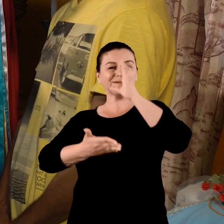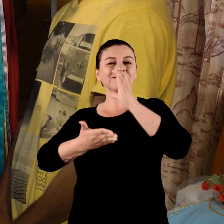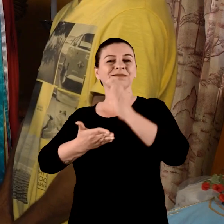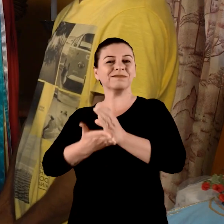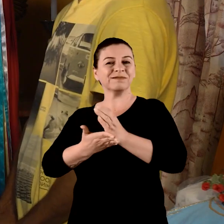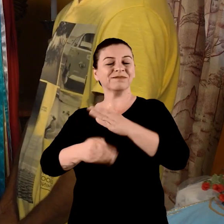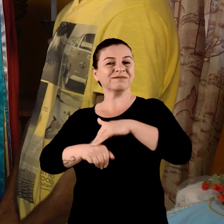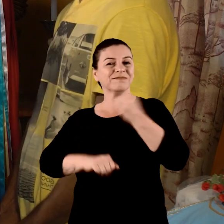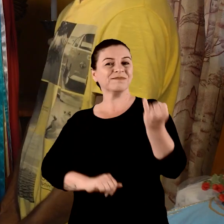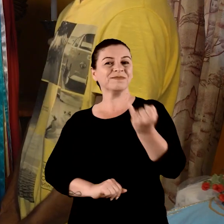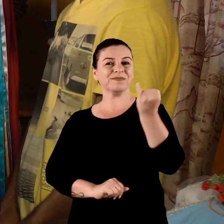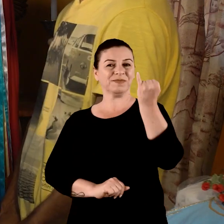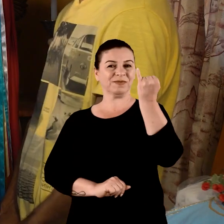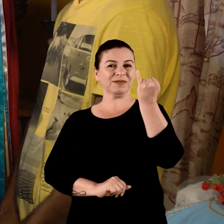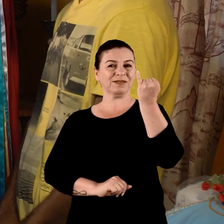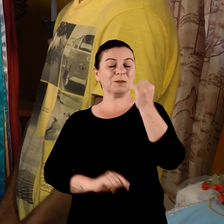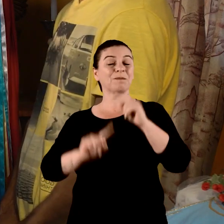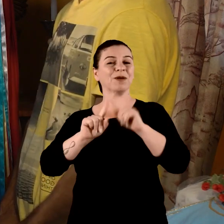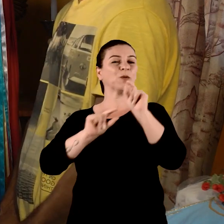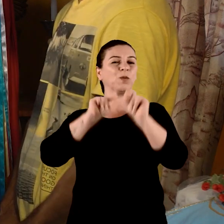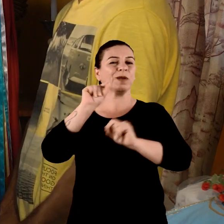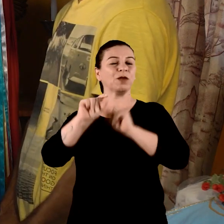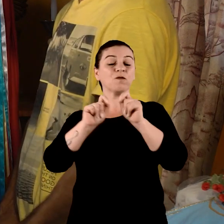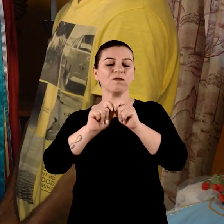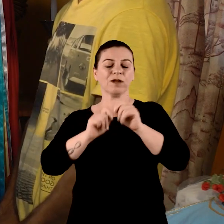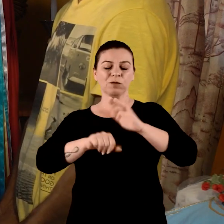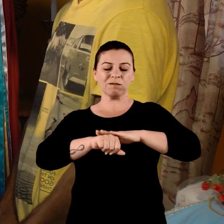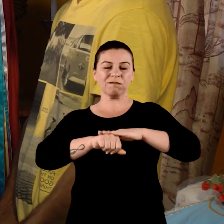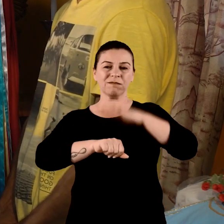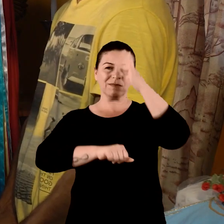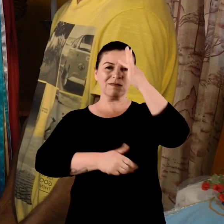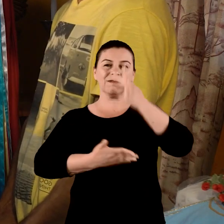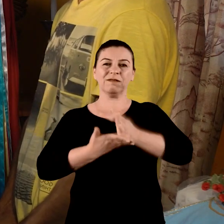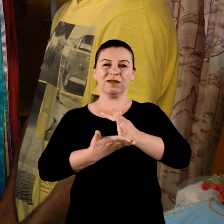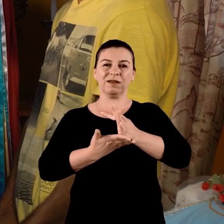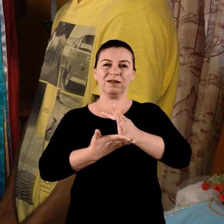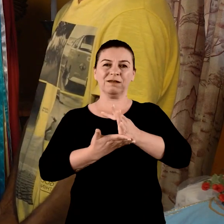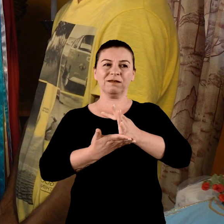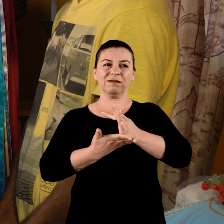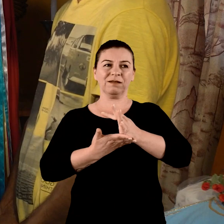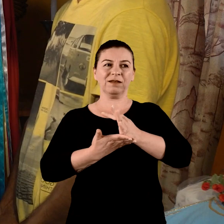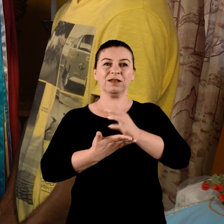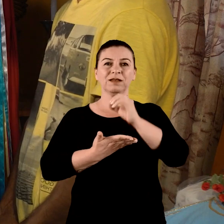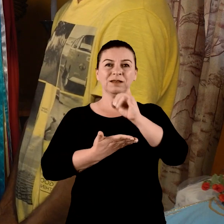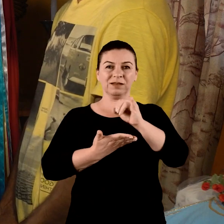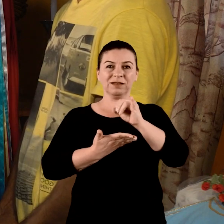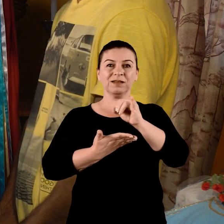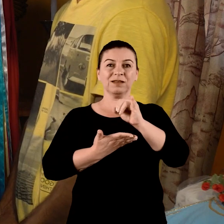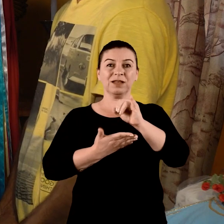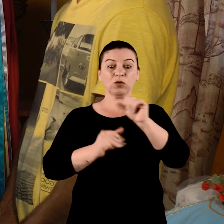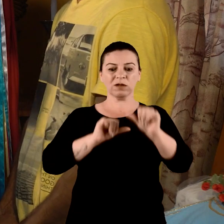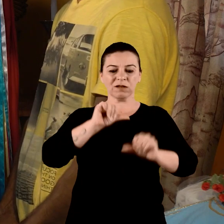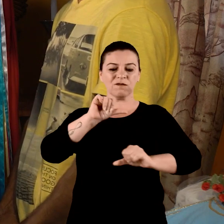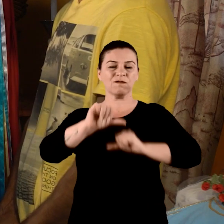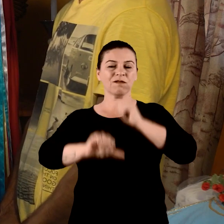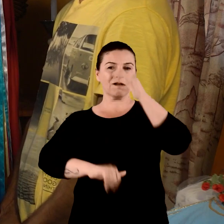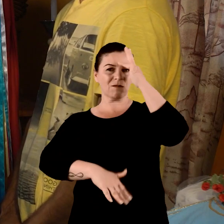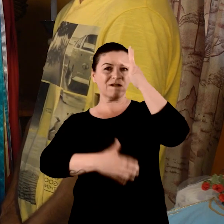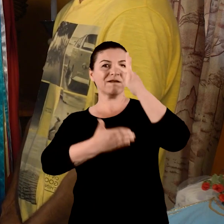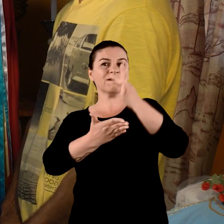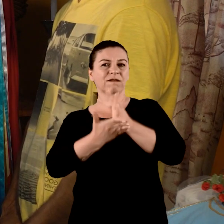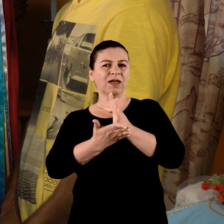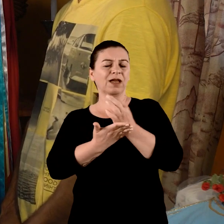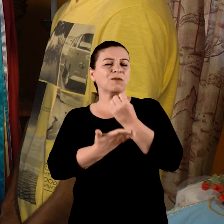no que eu creio não é o mais importante. O mais importante é o que eu faço com a minha fé. Sim. Se eu transformo a minha fé em atos